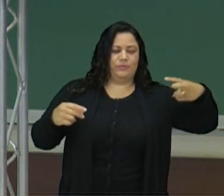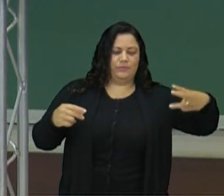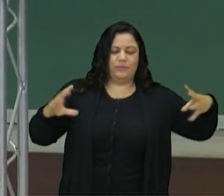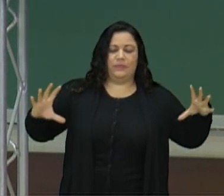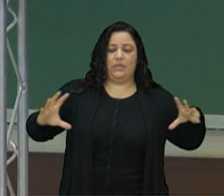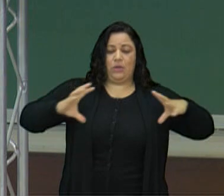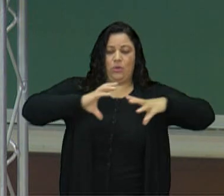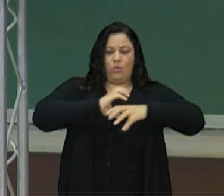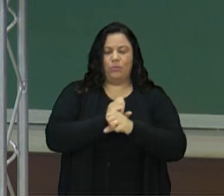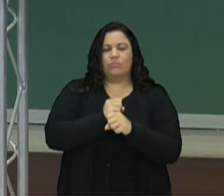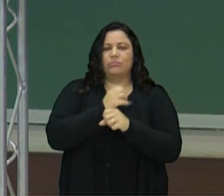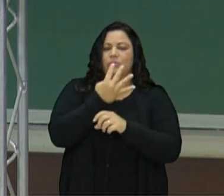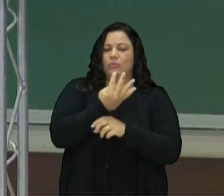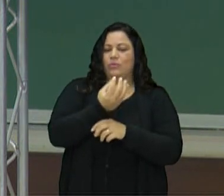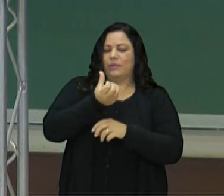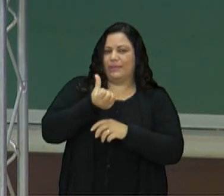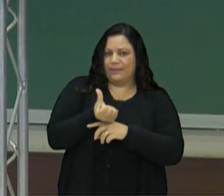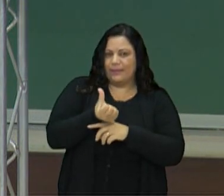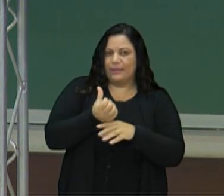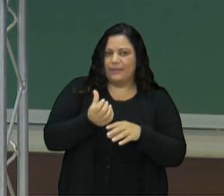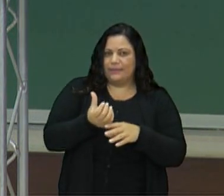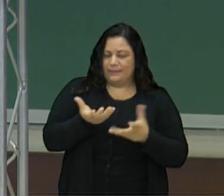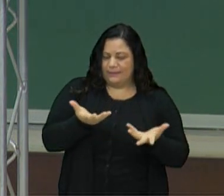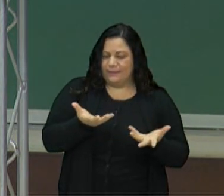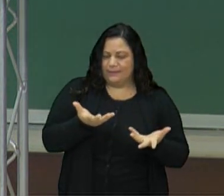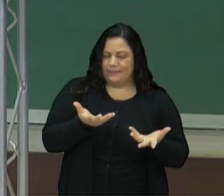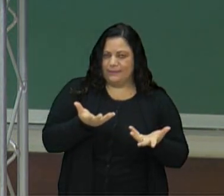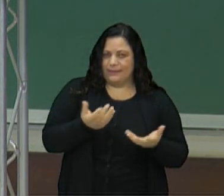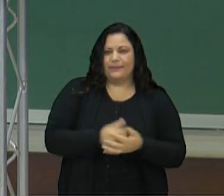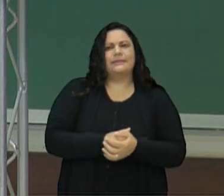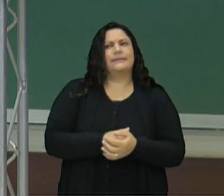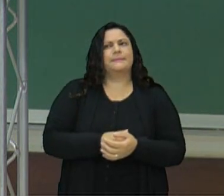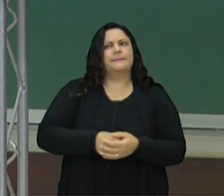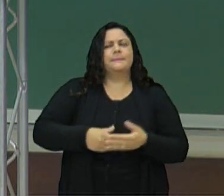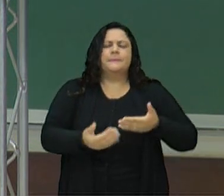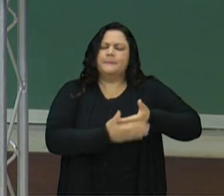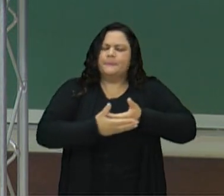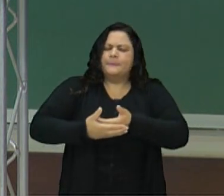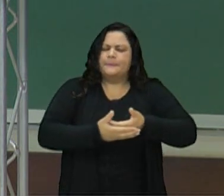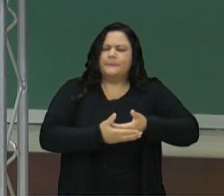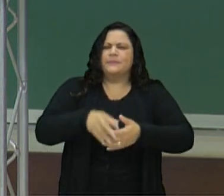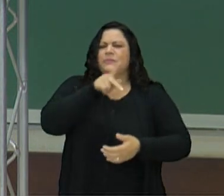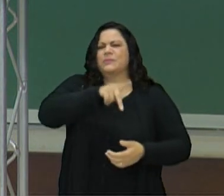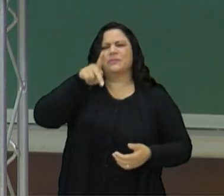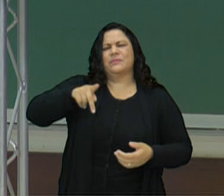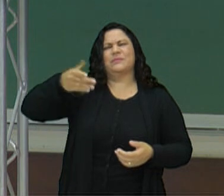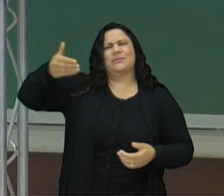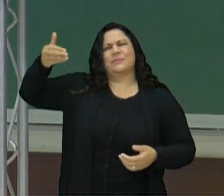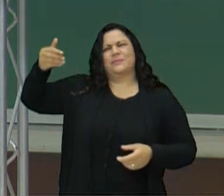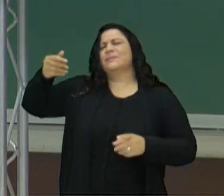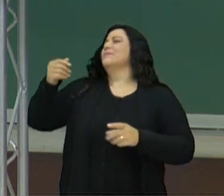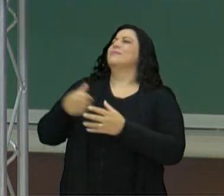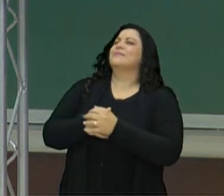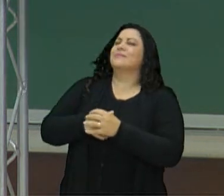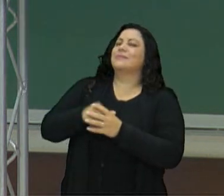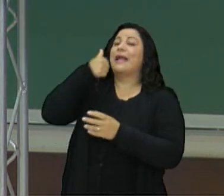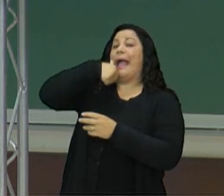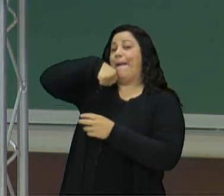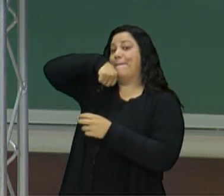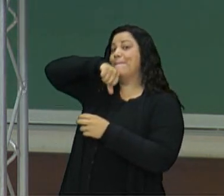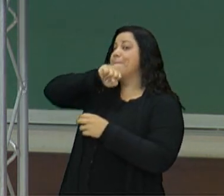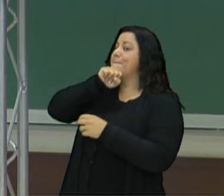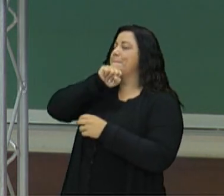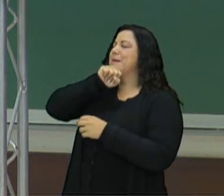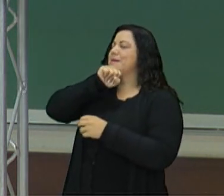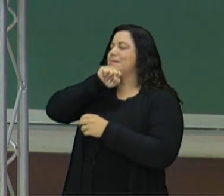neném de 46 cromossomos. Esse neném, professor Jefferson, lá muitos anos atrás na barriga da mãe dele, para ficar